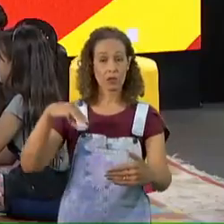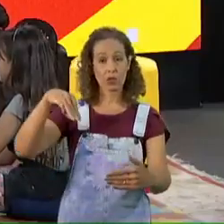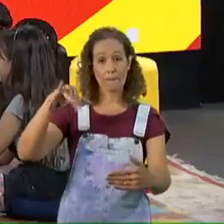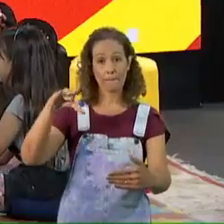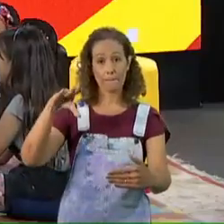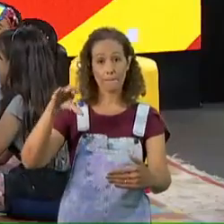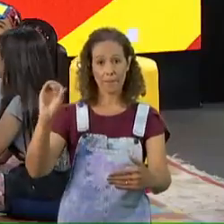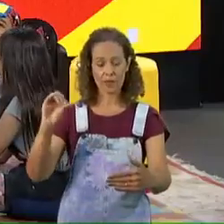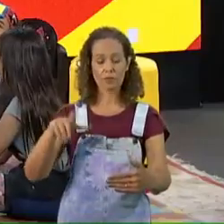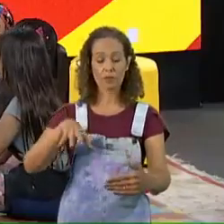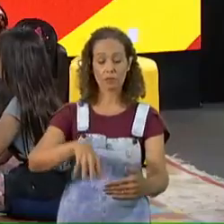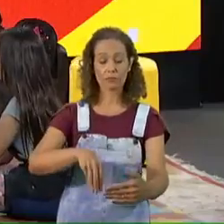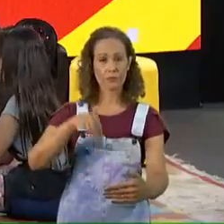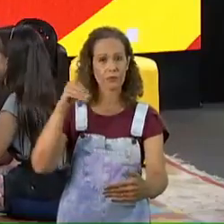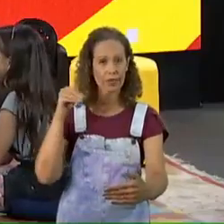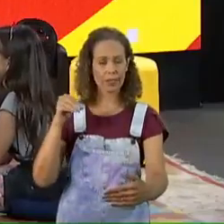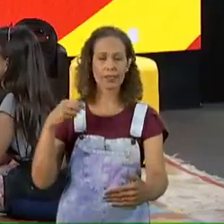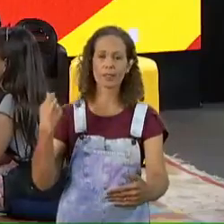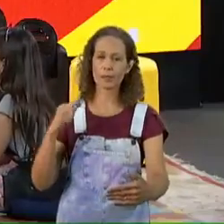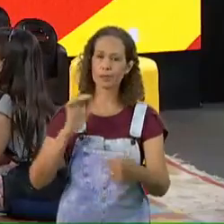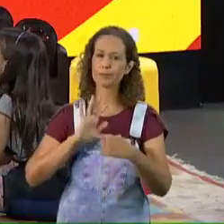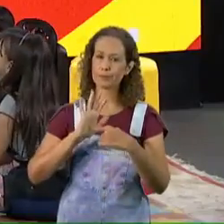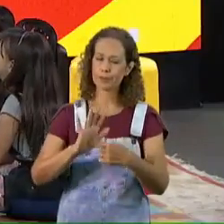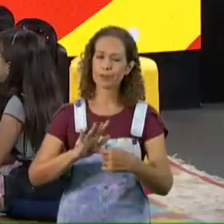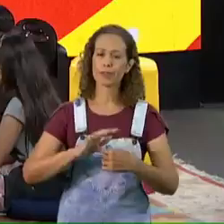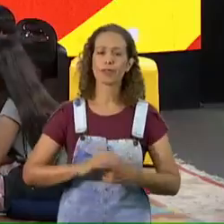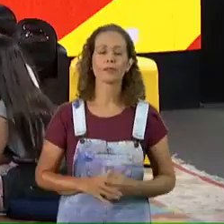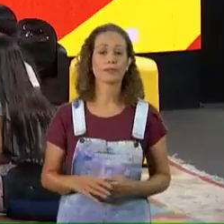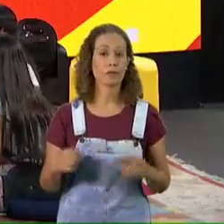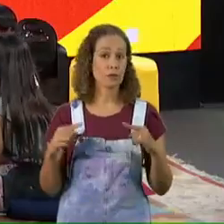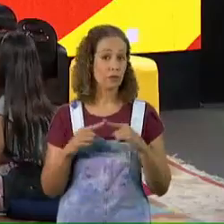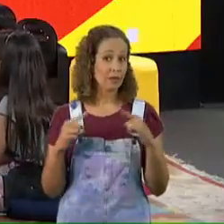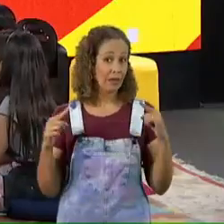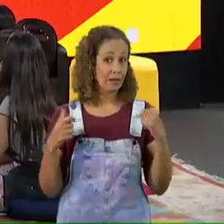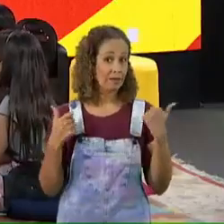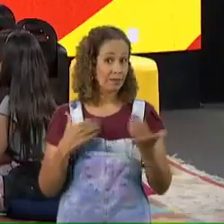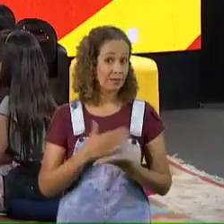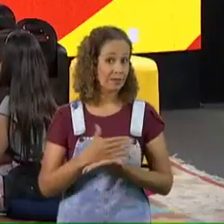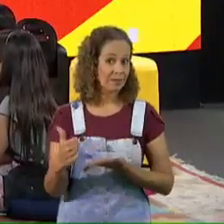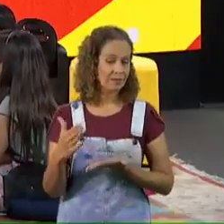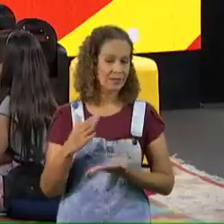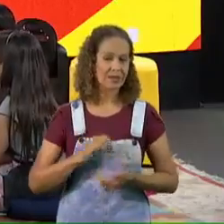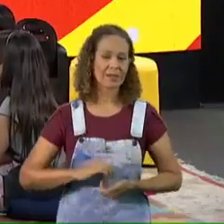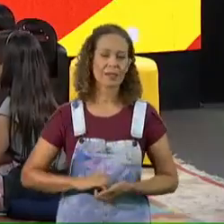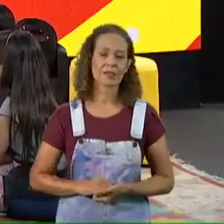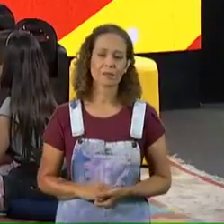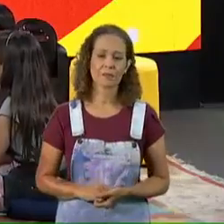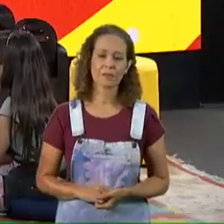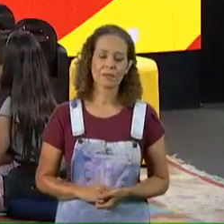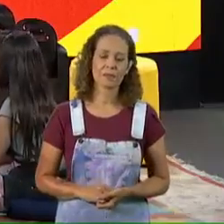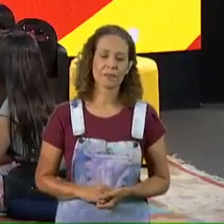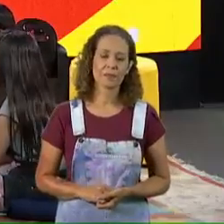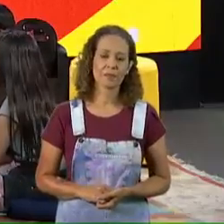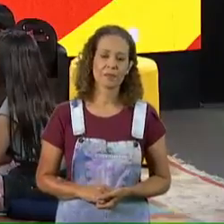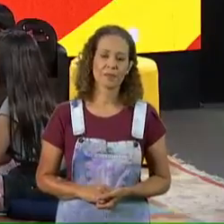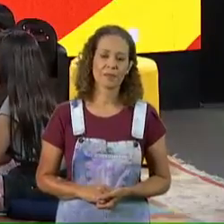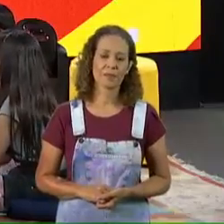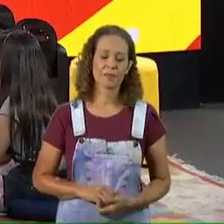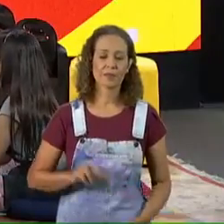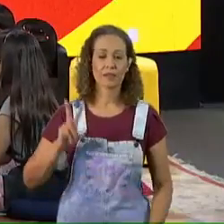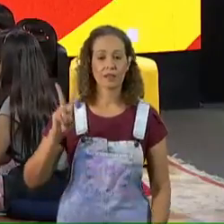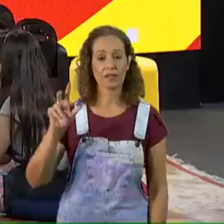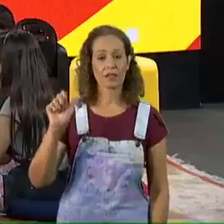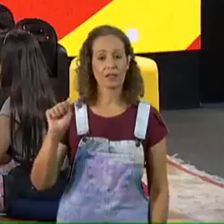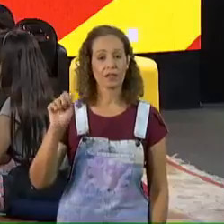pagar. Combinado? Vamos começar? Olha só, vou até virar aqui, porque a